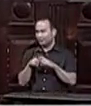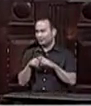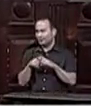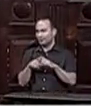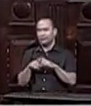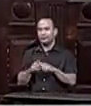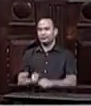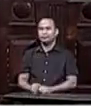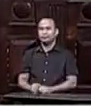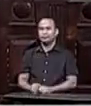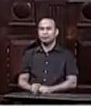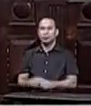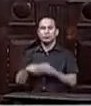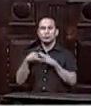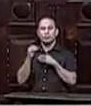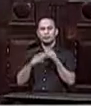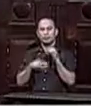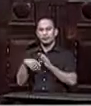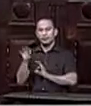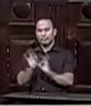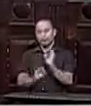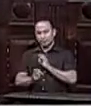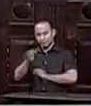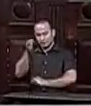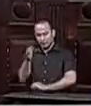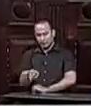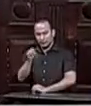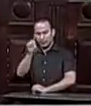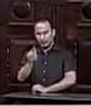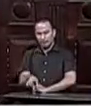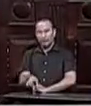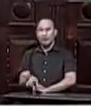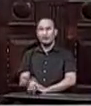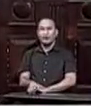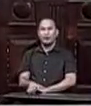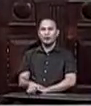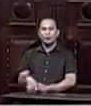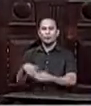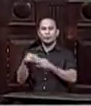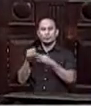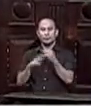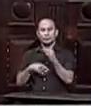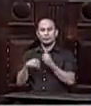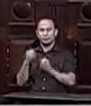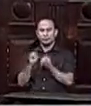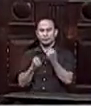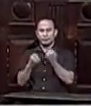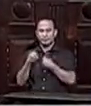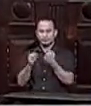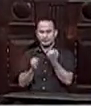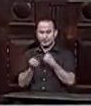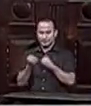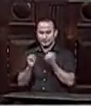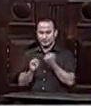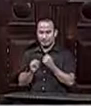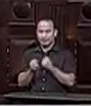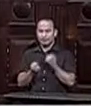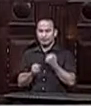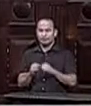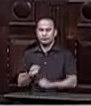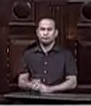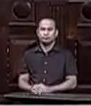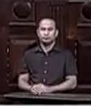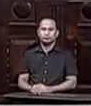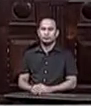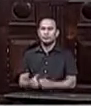profissional dedicado, treinado e capacitado para isso, que é o profissional de educação física em todos esses estabelecimentos. Por isso, eu gostaria de pedir a